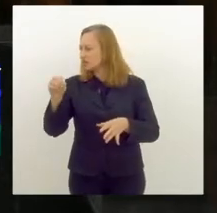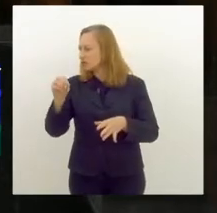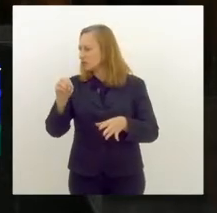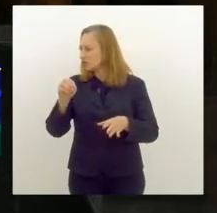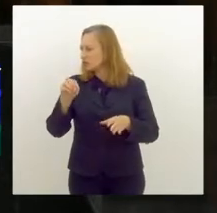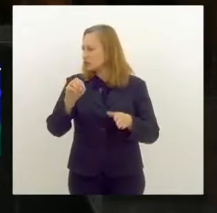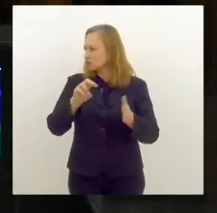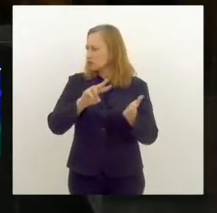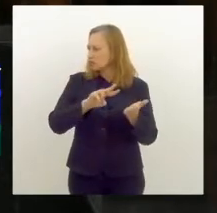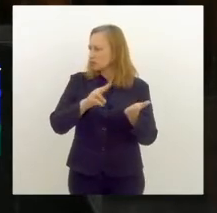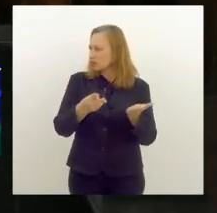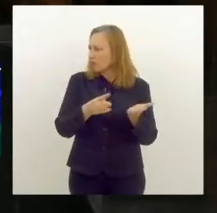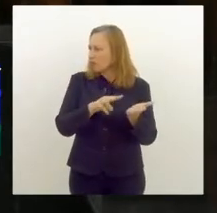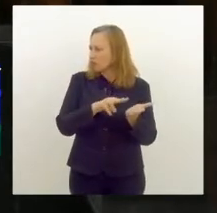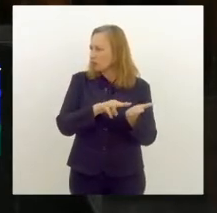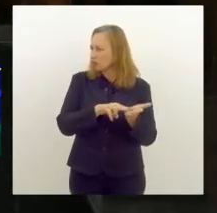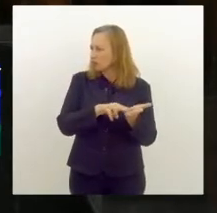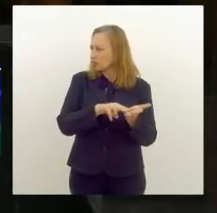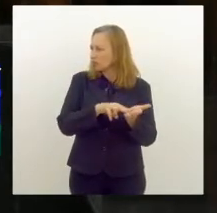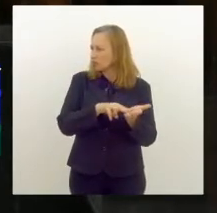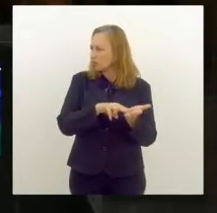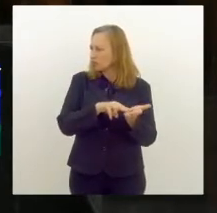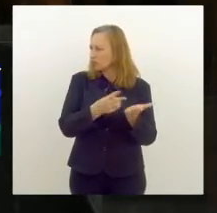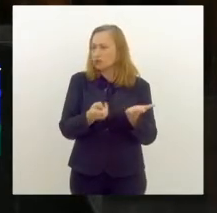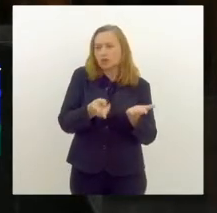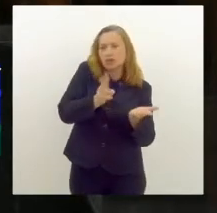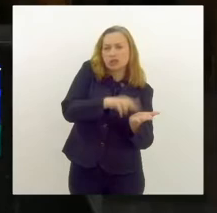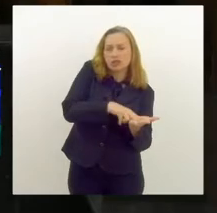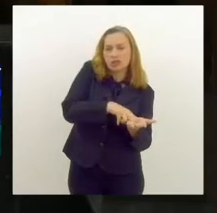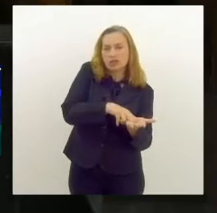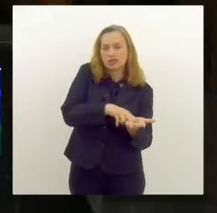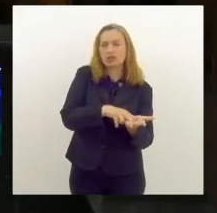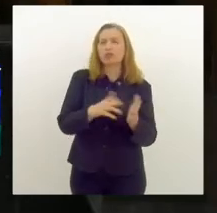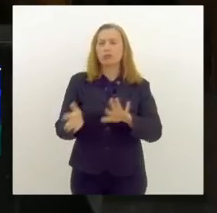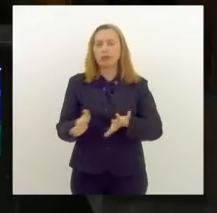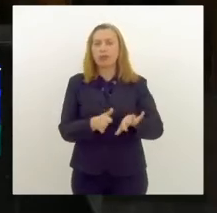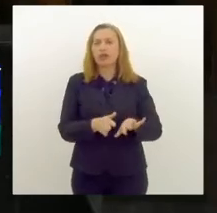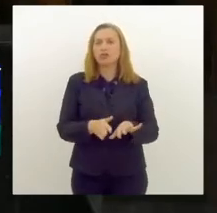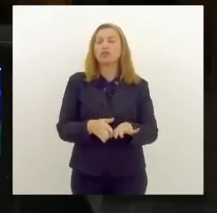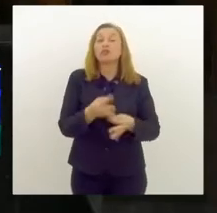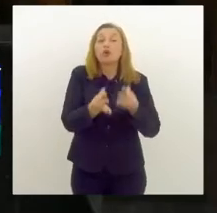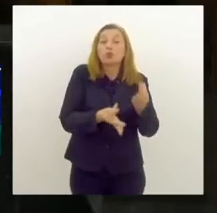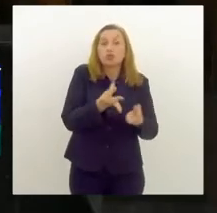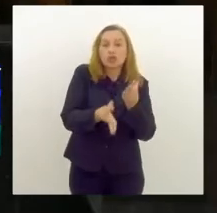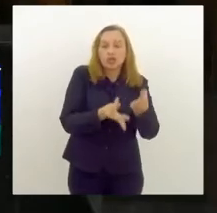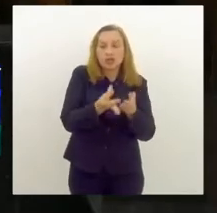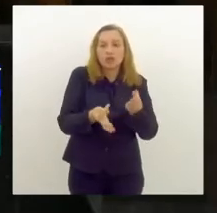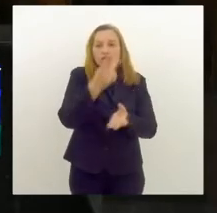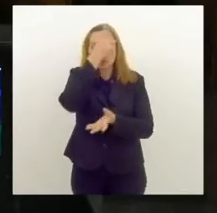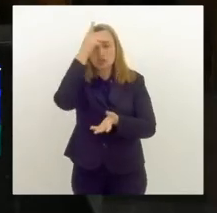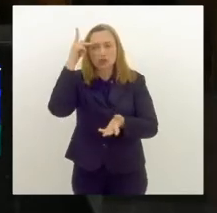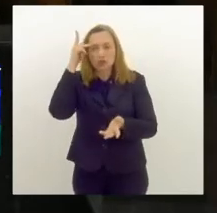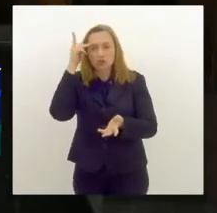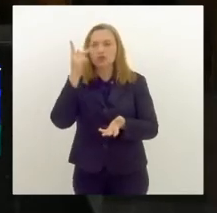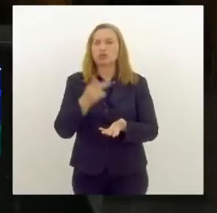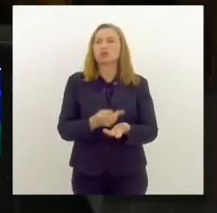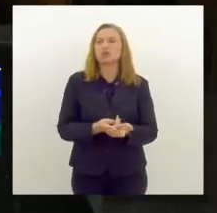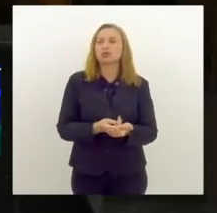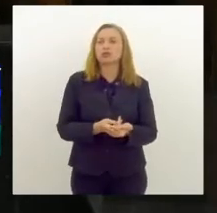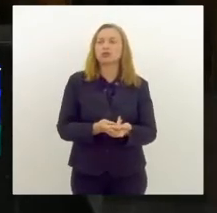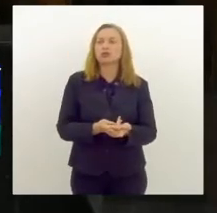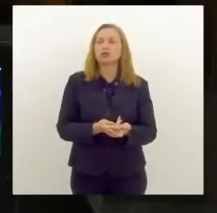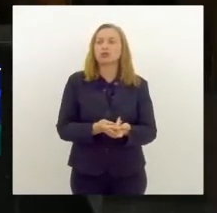legal com a Lei 10.216, que estabelece que o tratamento das pessoas